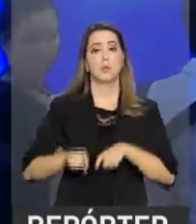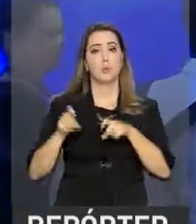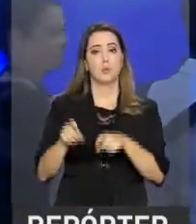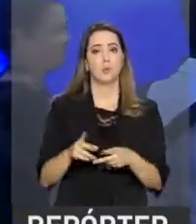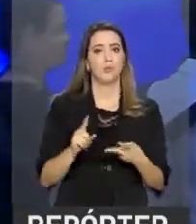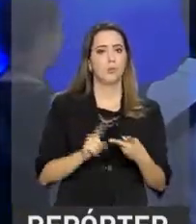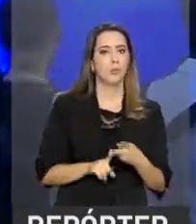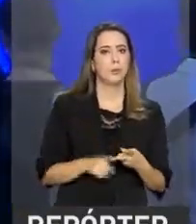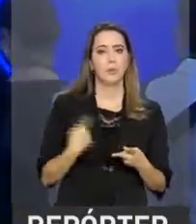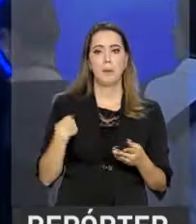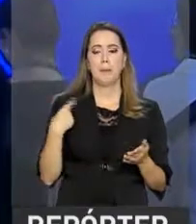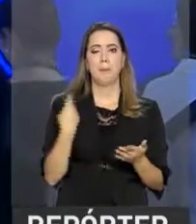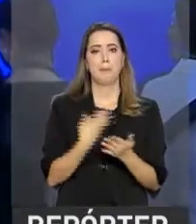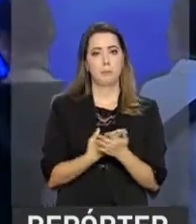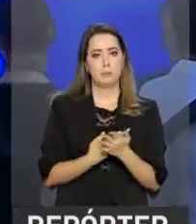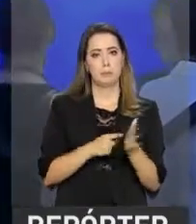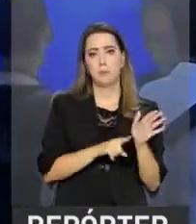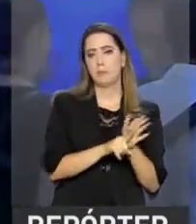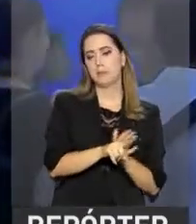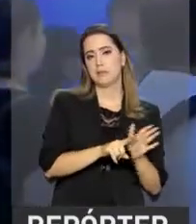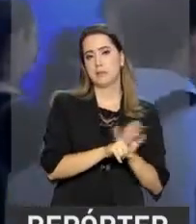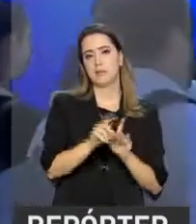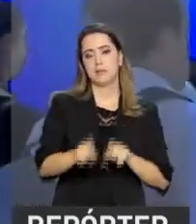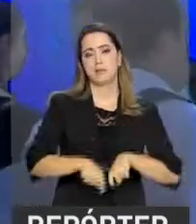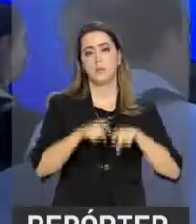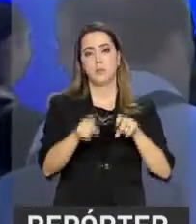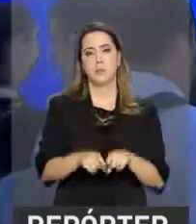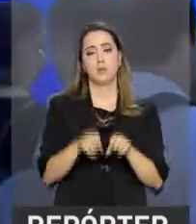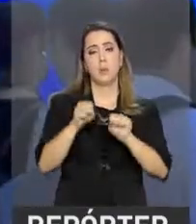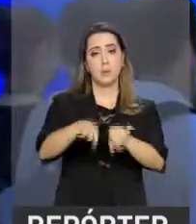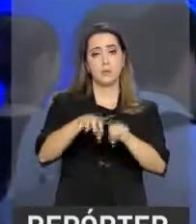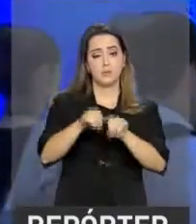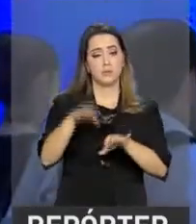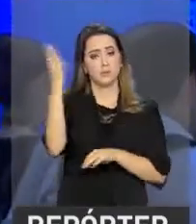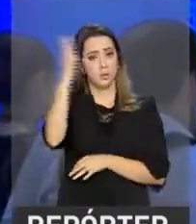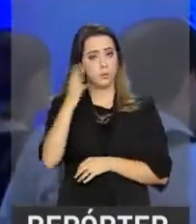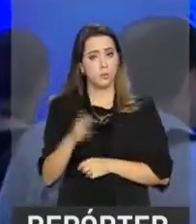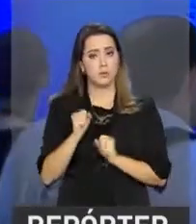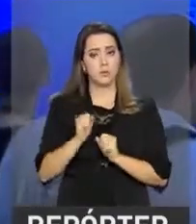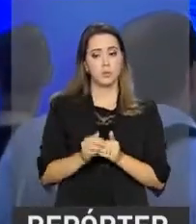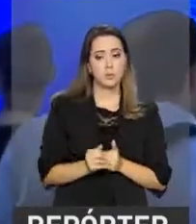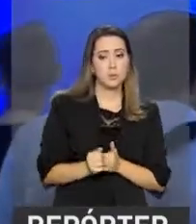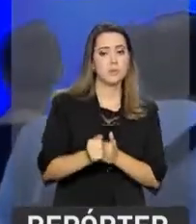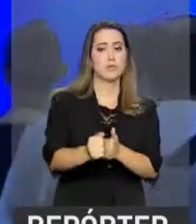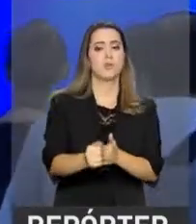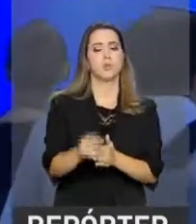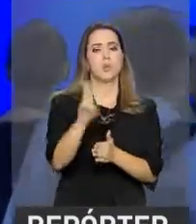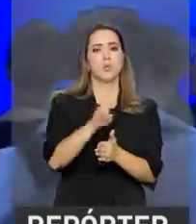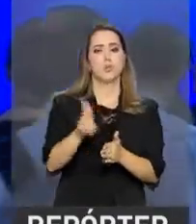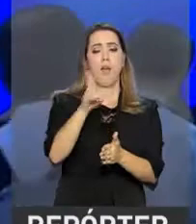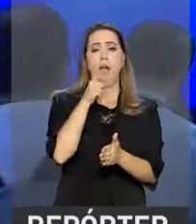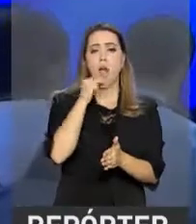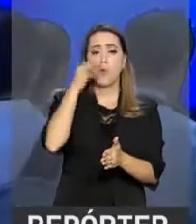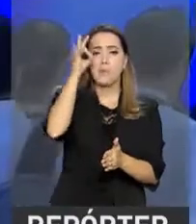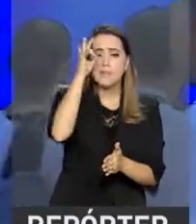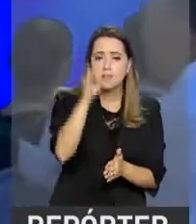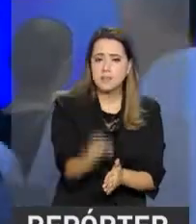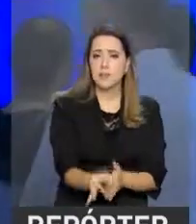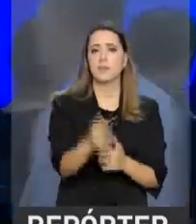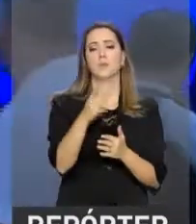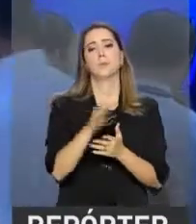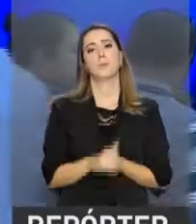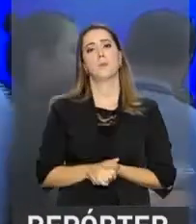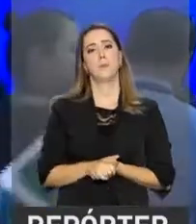que vem da pesquisa agropecuária, para orientar, né, para que o Brasil siga usando o recurso água de forma inteligente, de